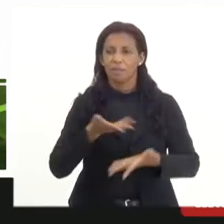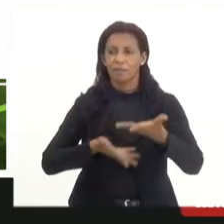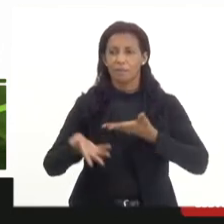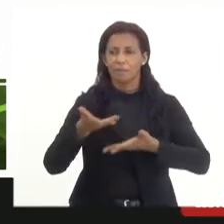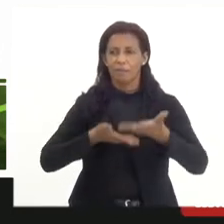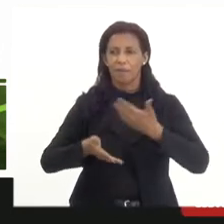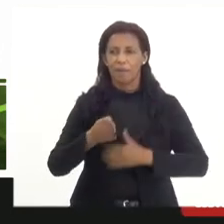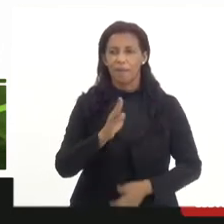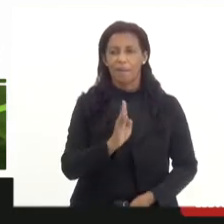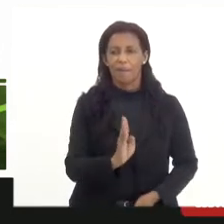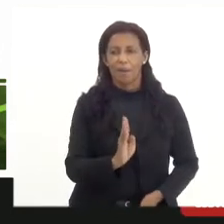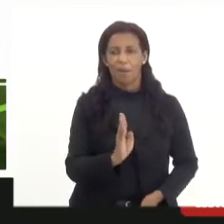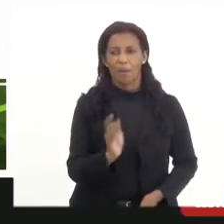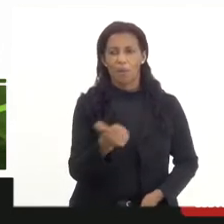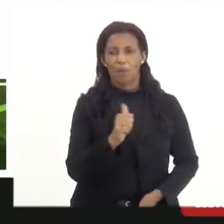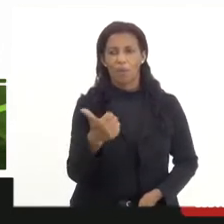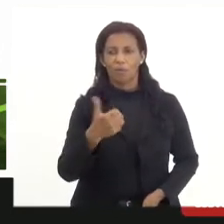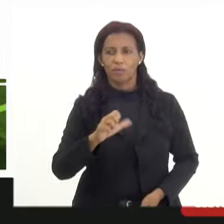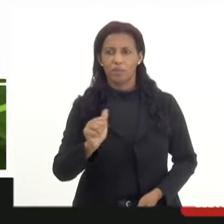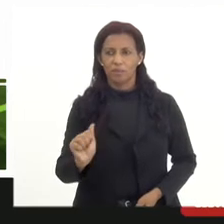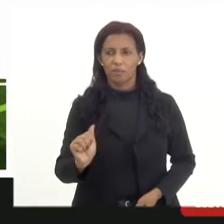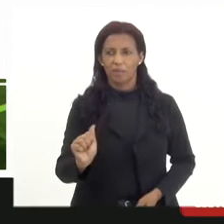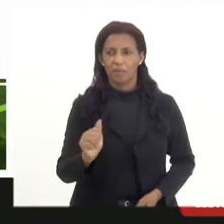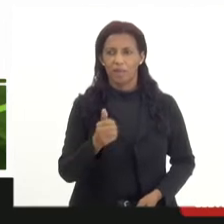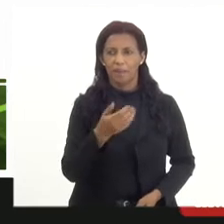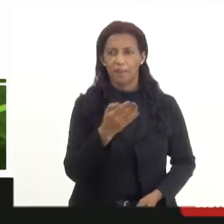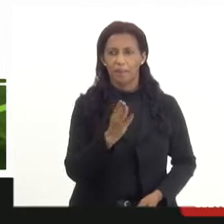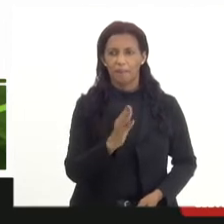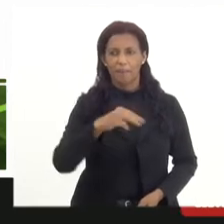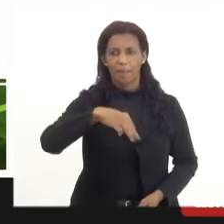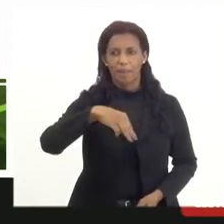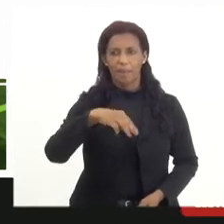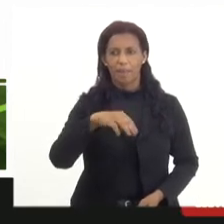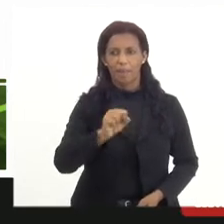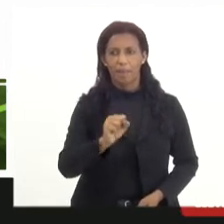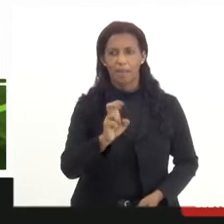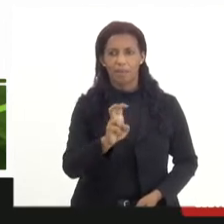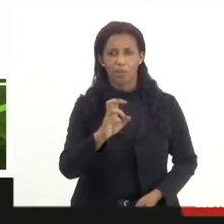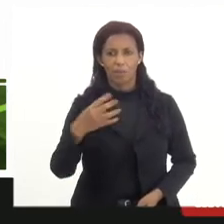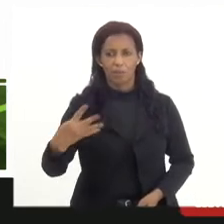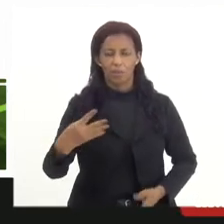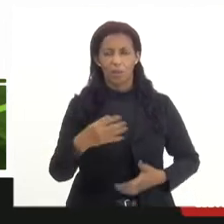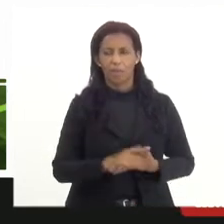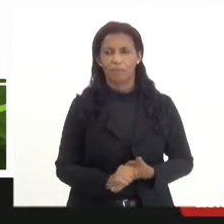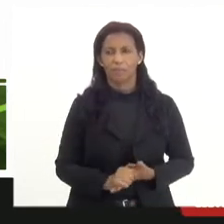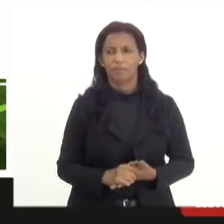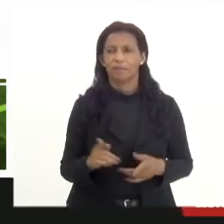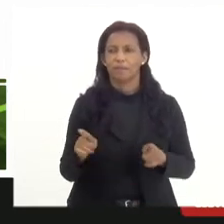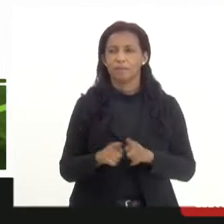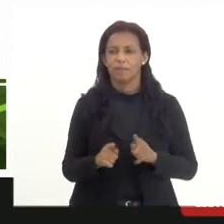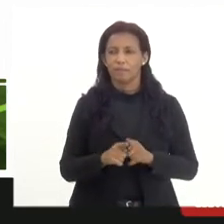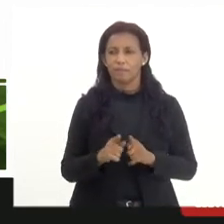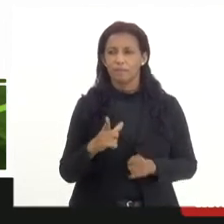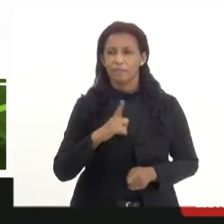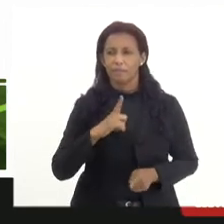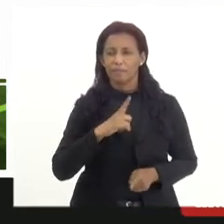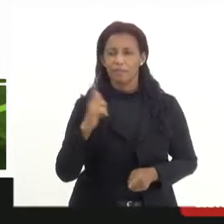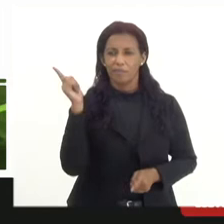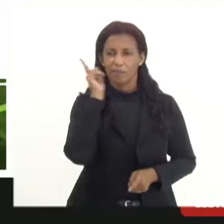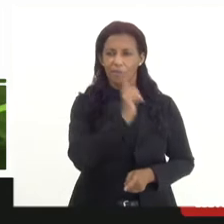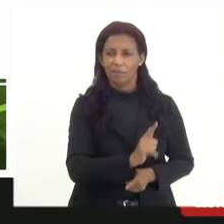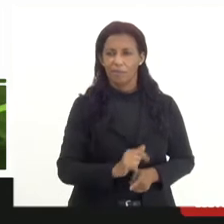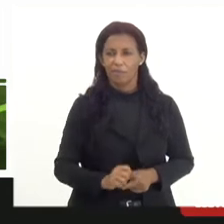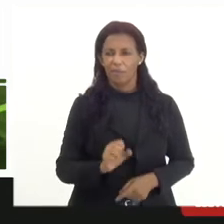BMS 11 e 11A e o BMS 54, Gato do Mato. E, recentemente, adquirimos